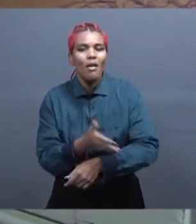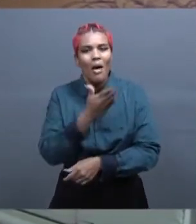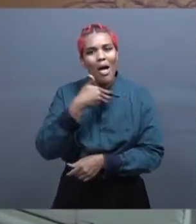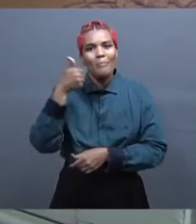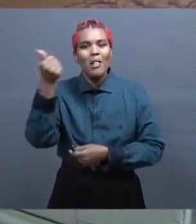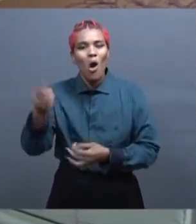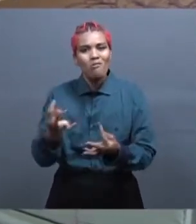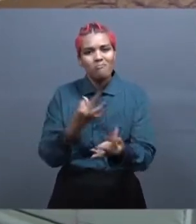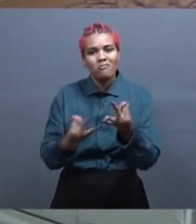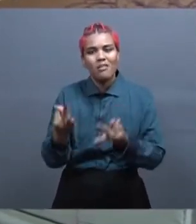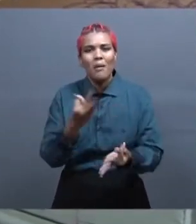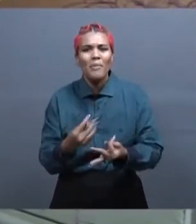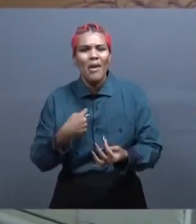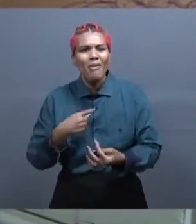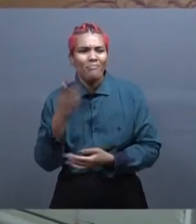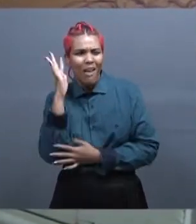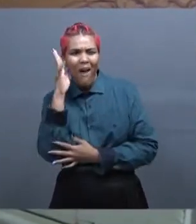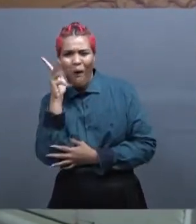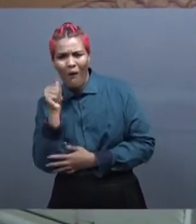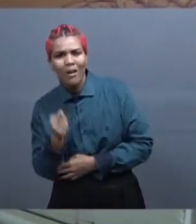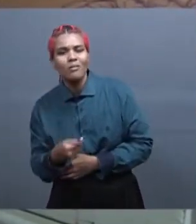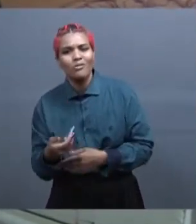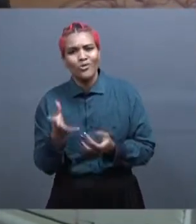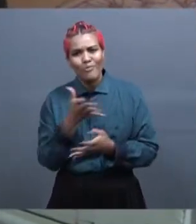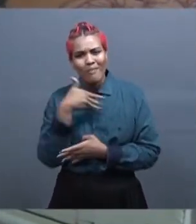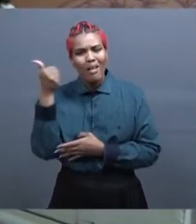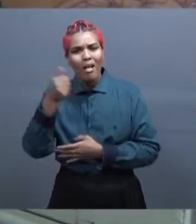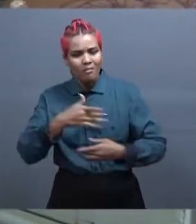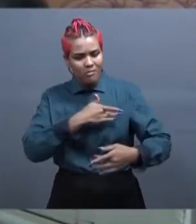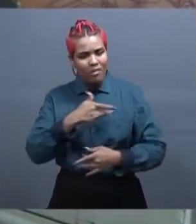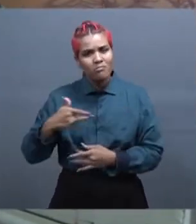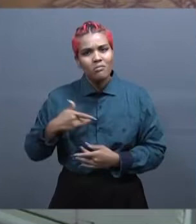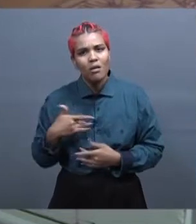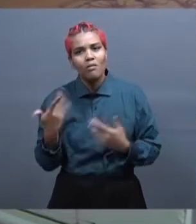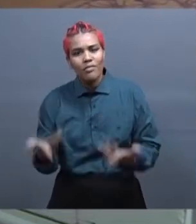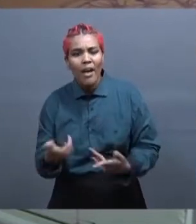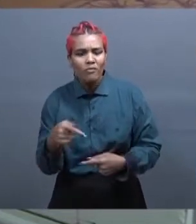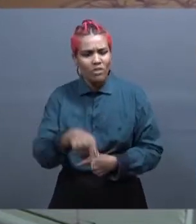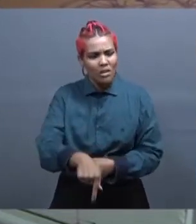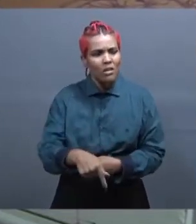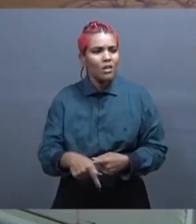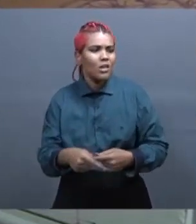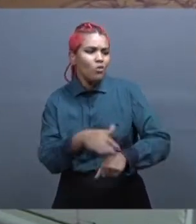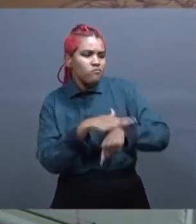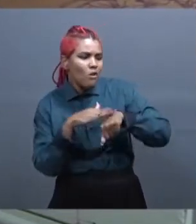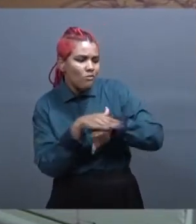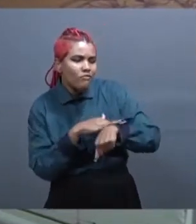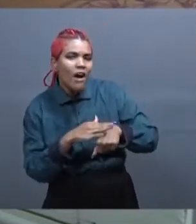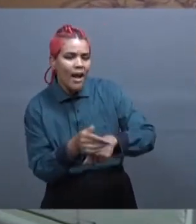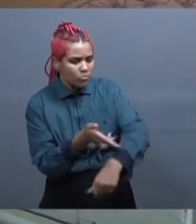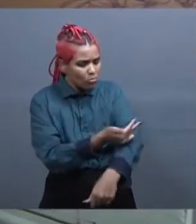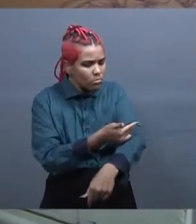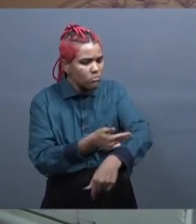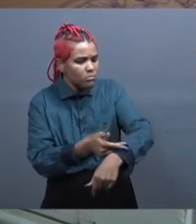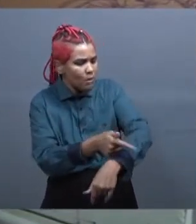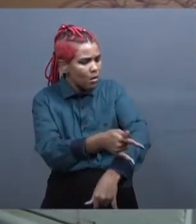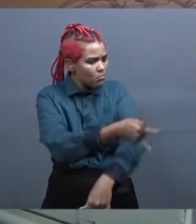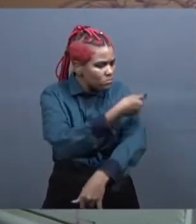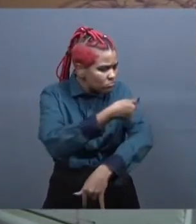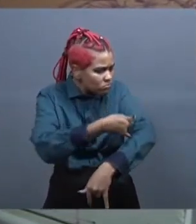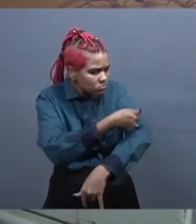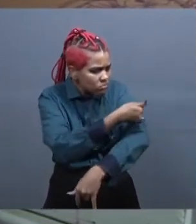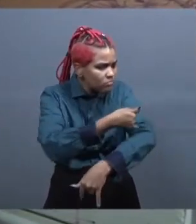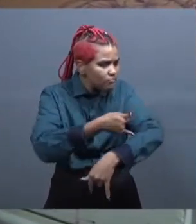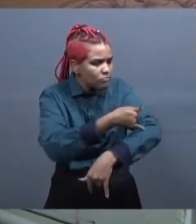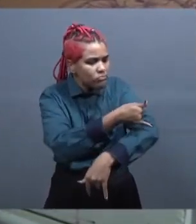acho que é saudável que algum tempo aqui trocando idéia e se consegue por mais mais coisa